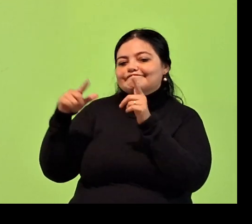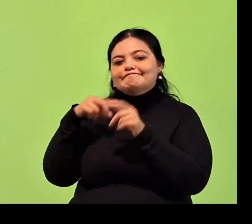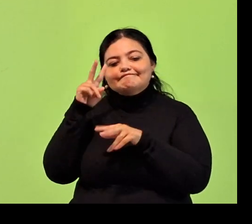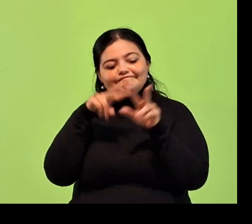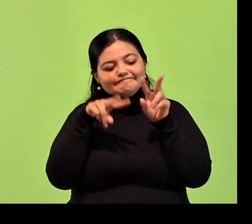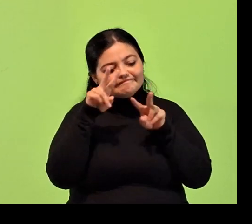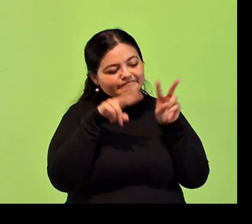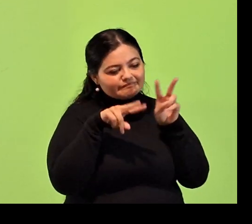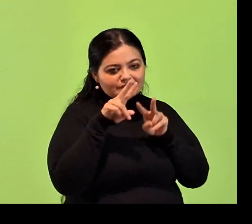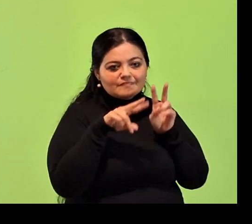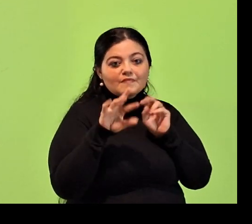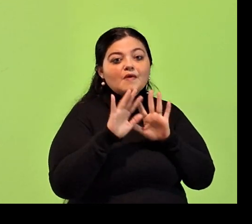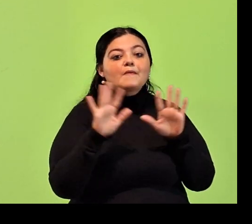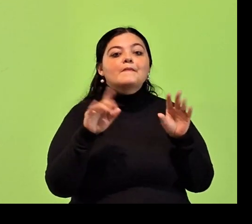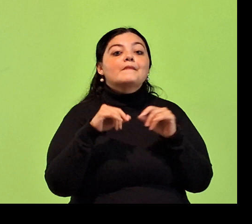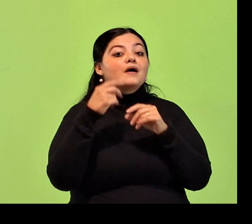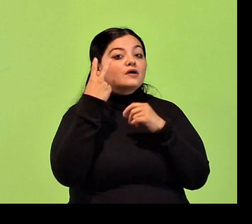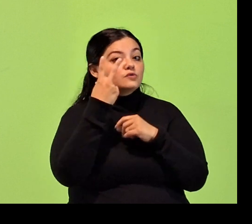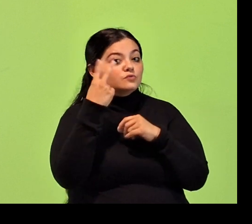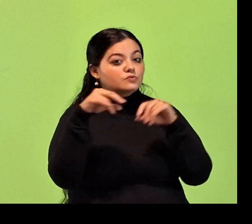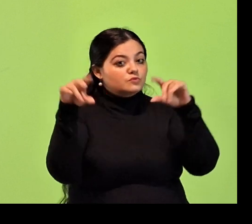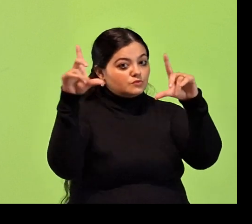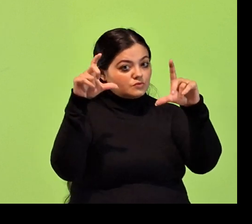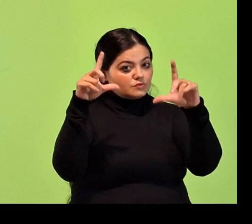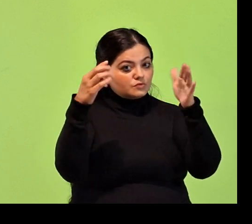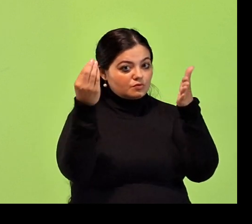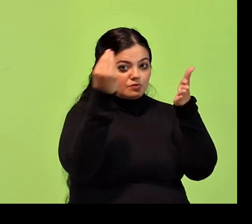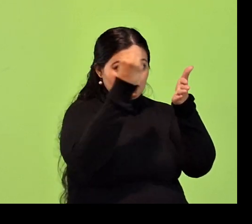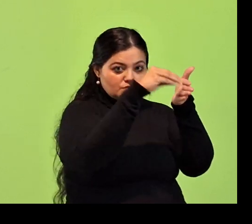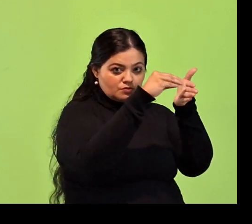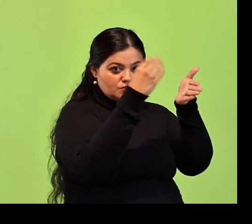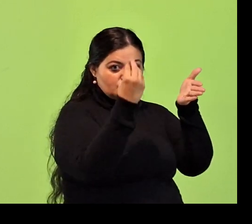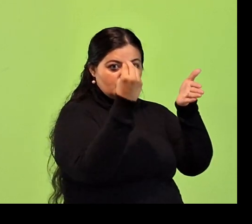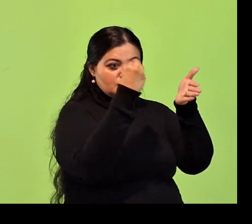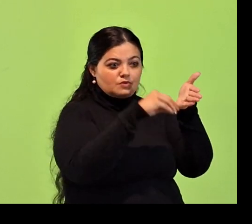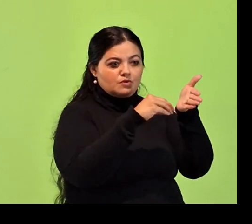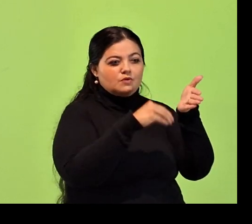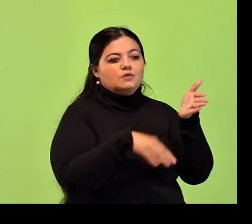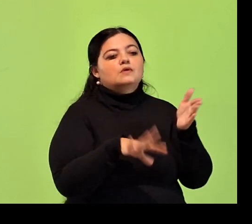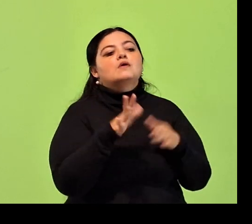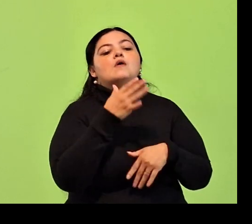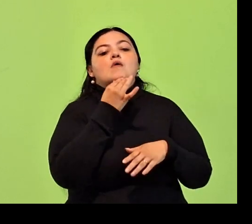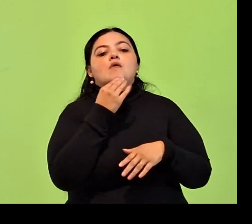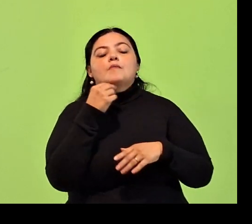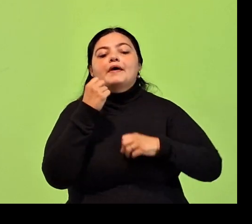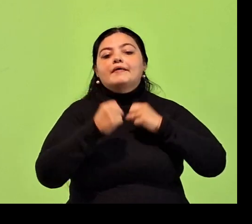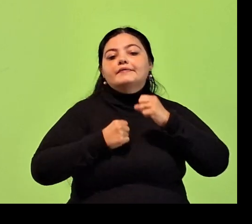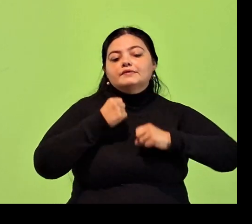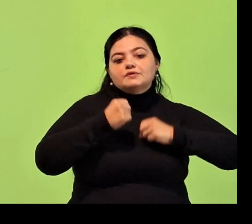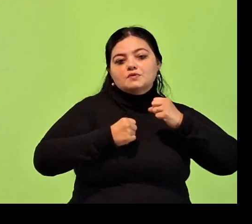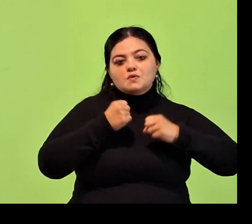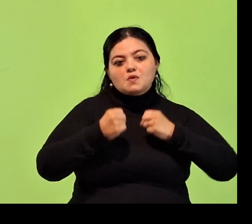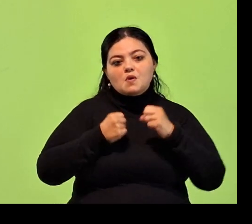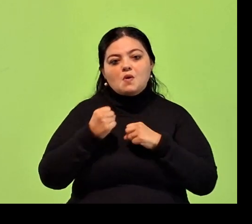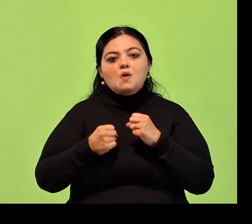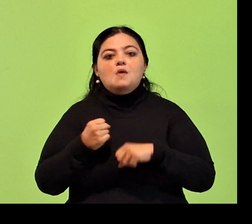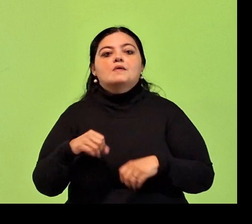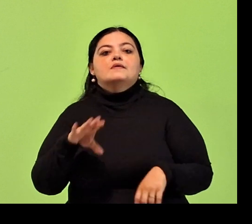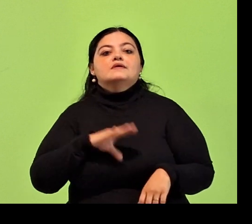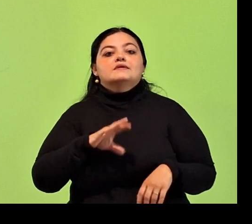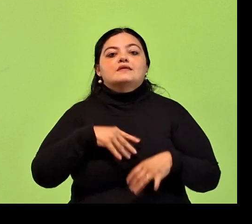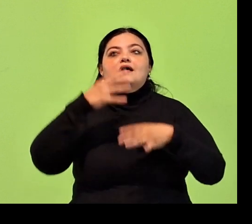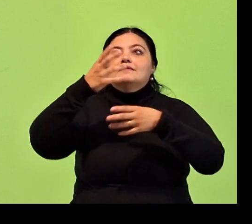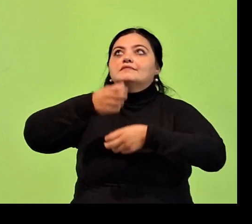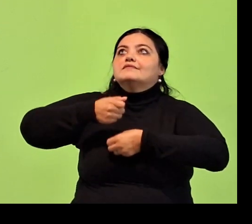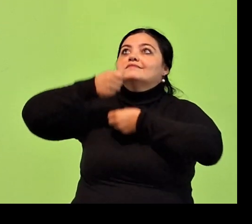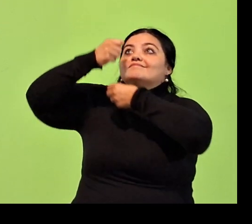Mas eu selecionei 2 fotos aqui. Uma em que o Du corre pela cidade, no seu traje de performance, segurando uma placa